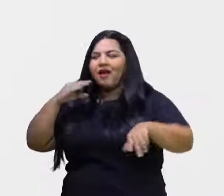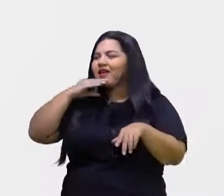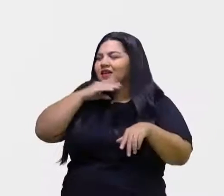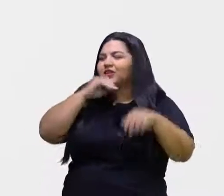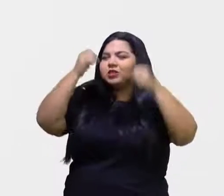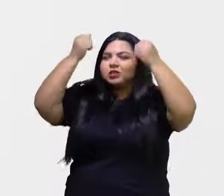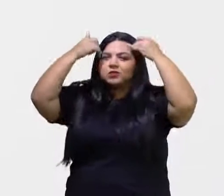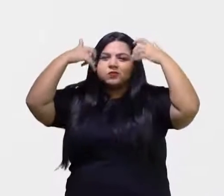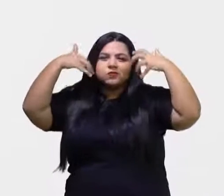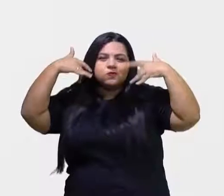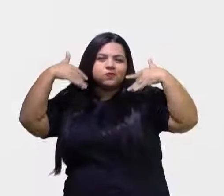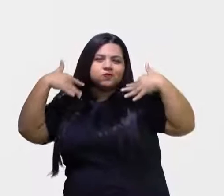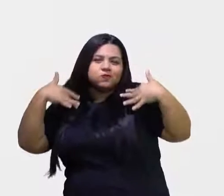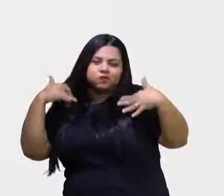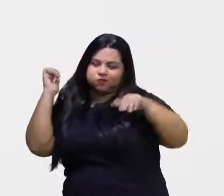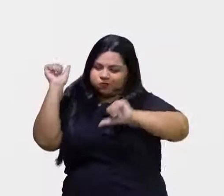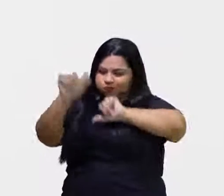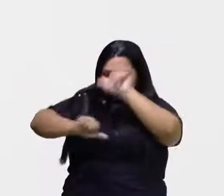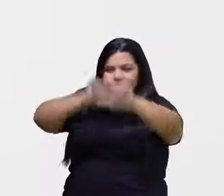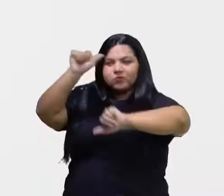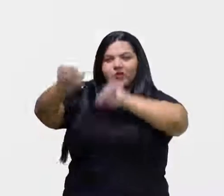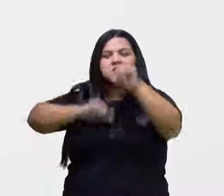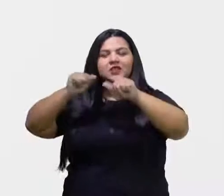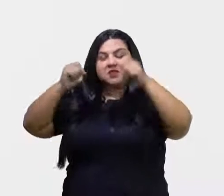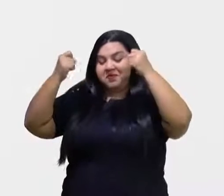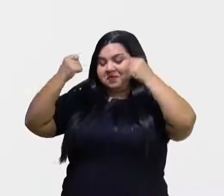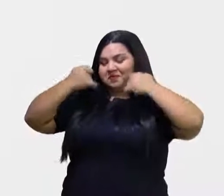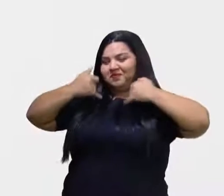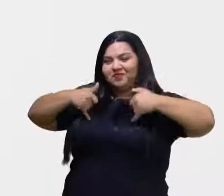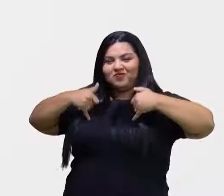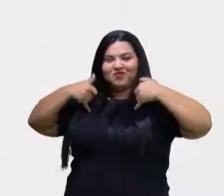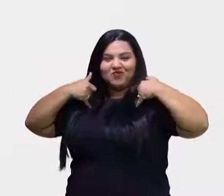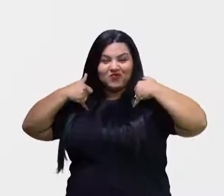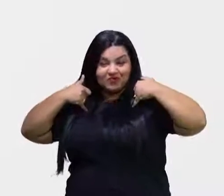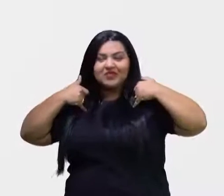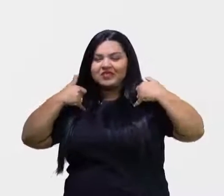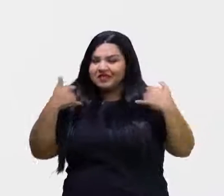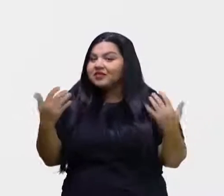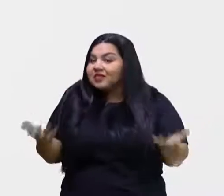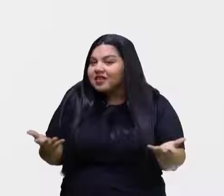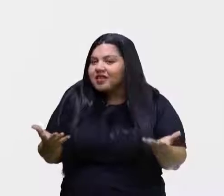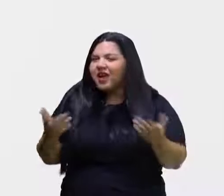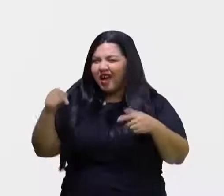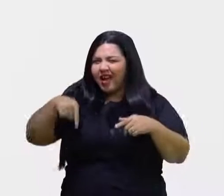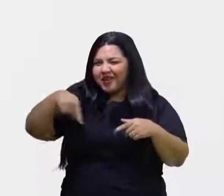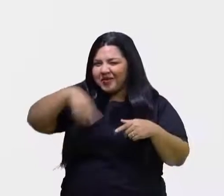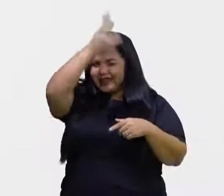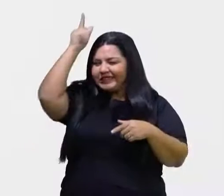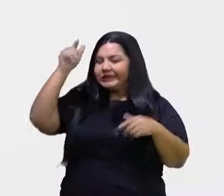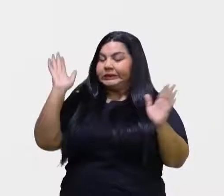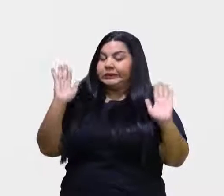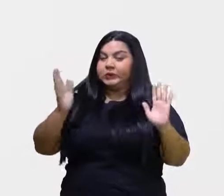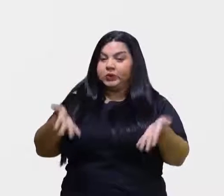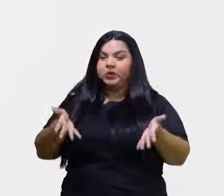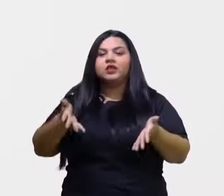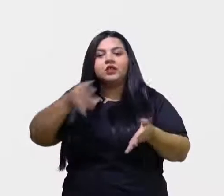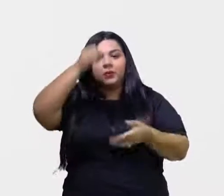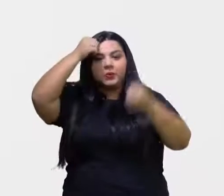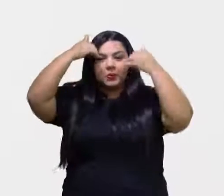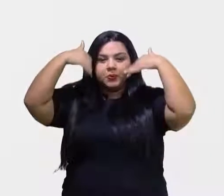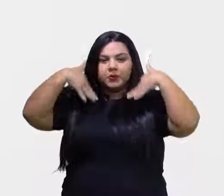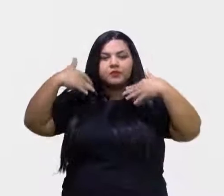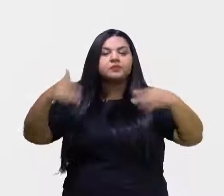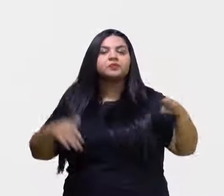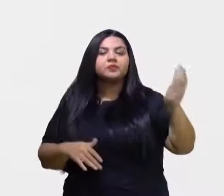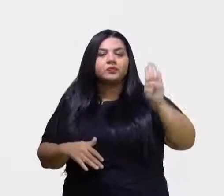Calor, quente, renovar aí o bronzeado, se bem que aqui na nossa região já é bastante quente, né? Letra B, olha